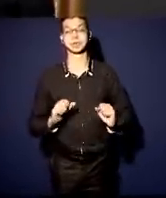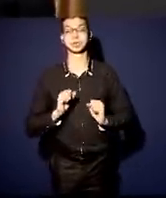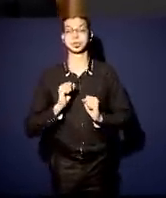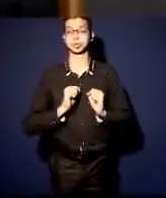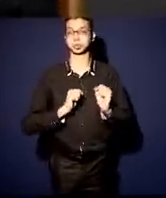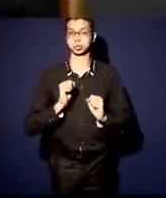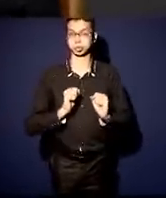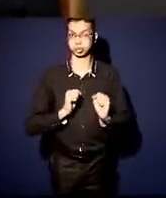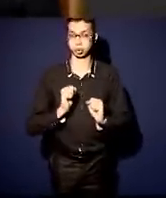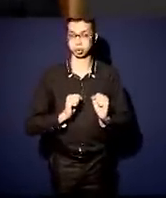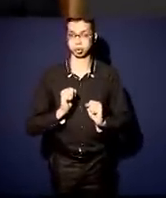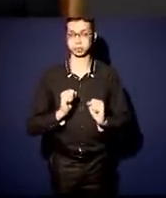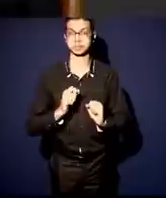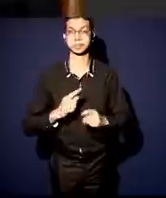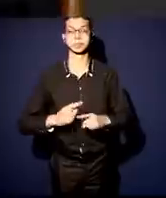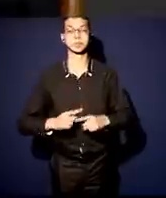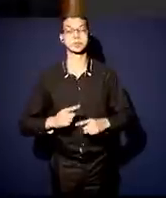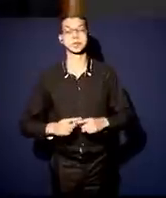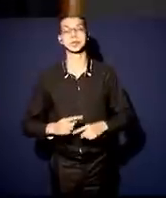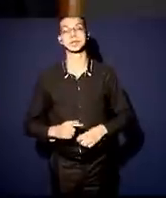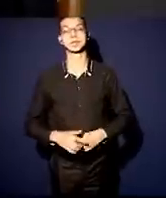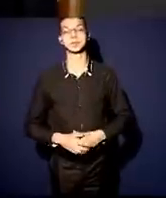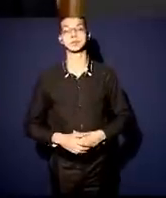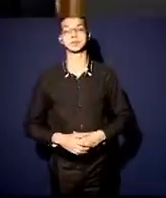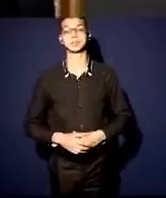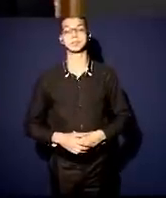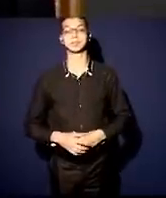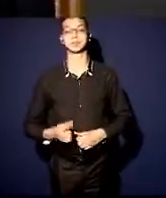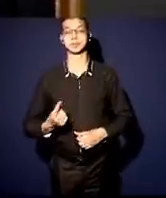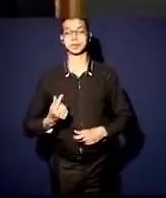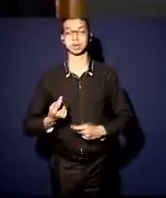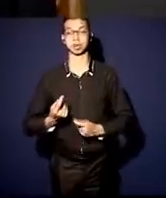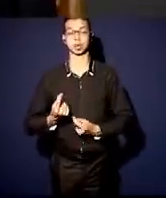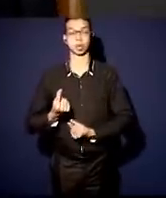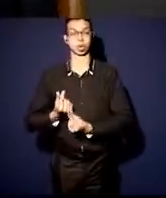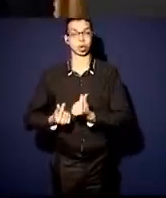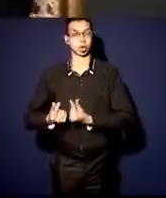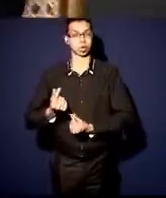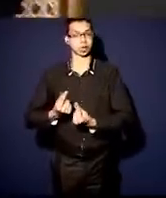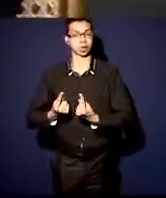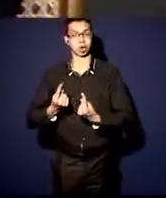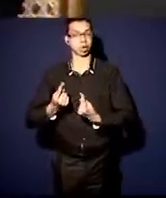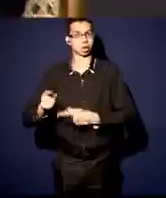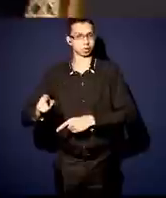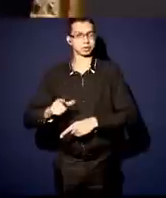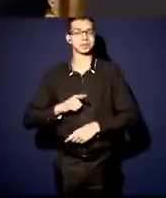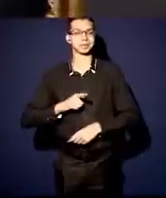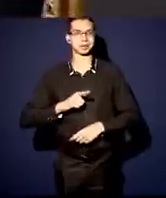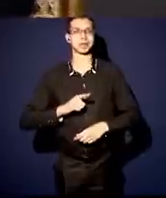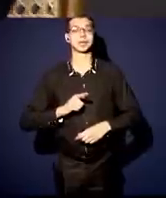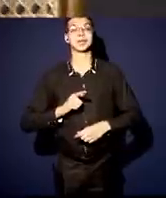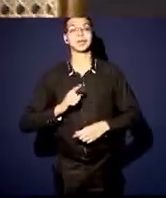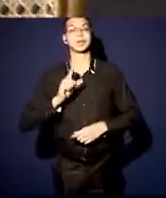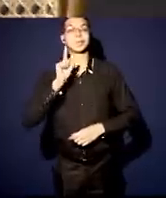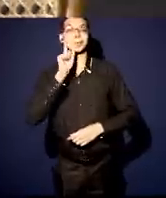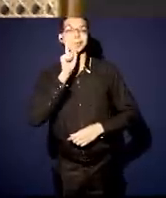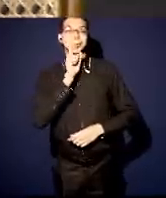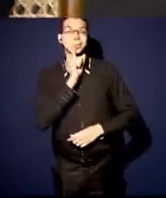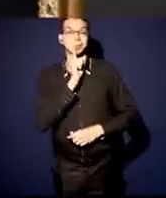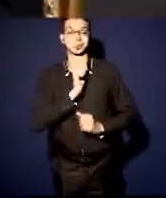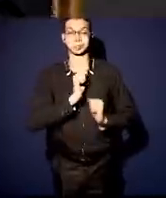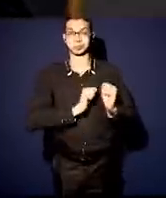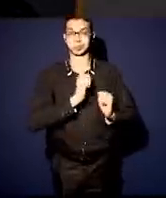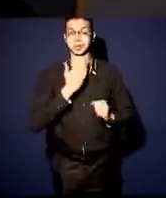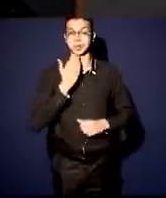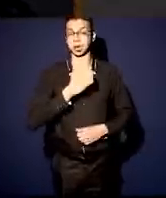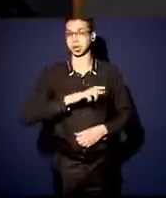além são antieconômicas, né? Para os Estados Unidos ter indústria, melhor ela não ter, deixar tudo na China, mas isso